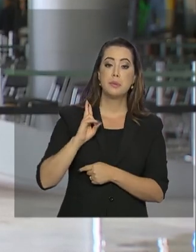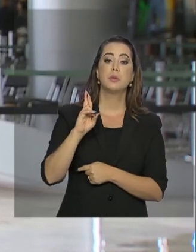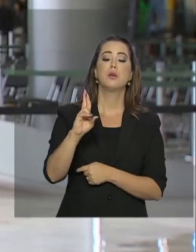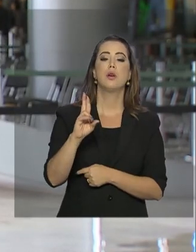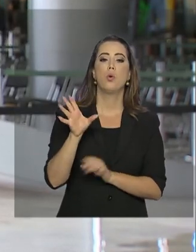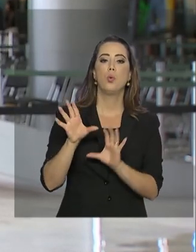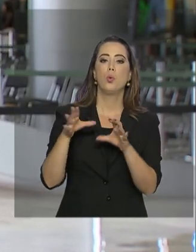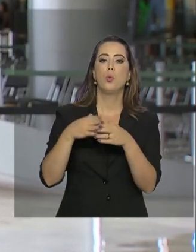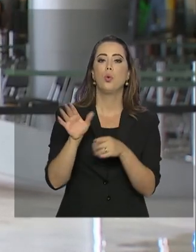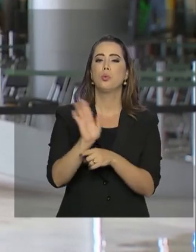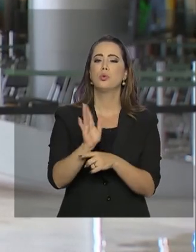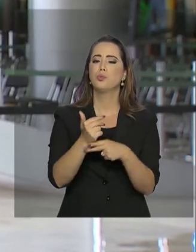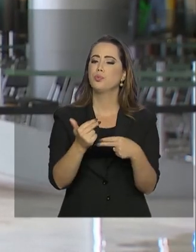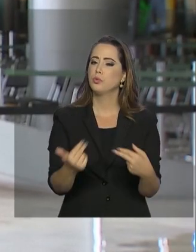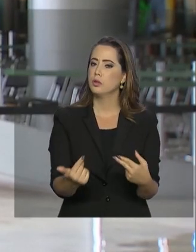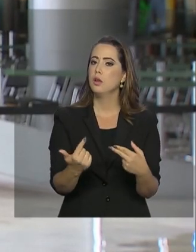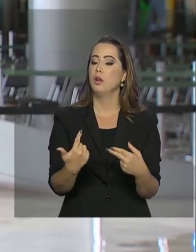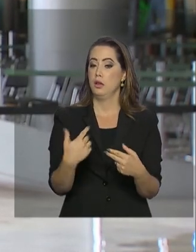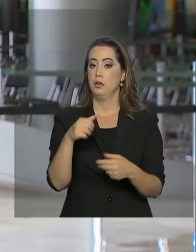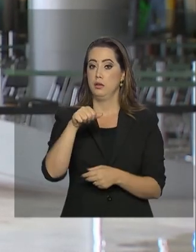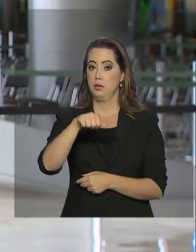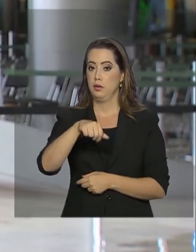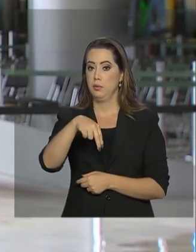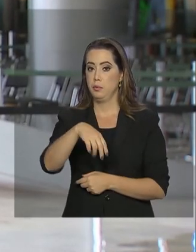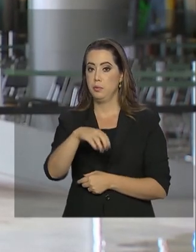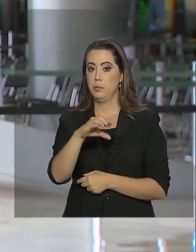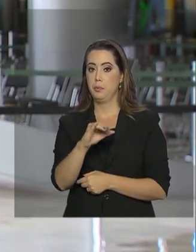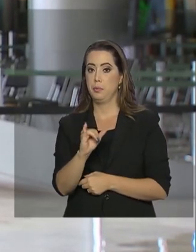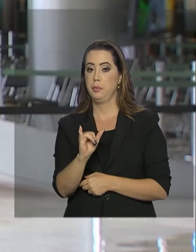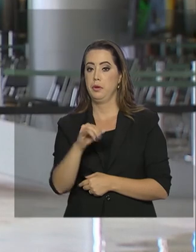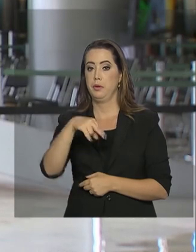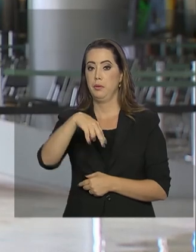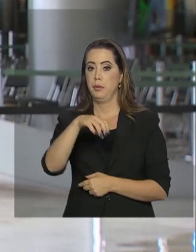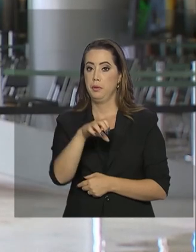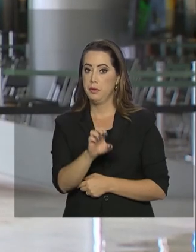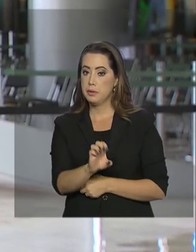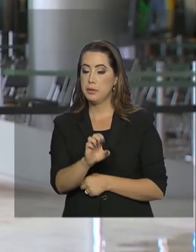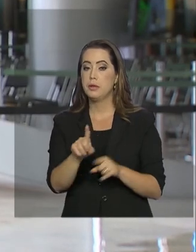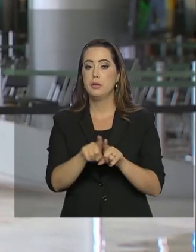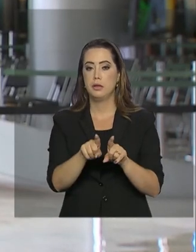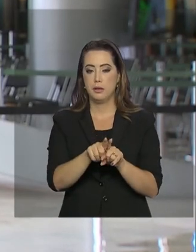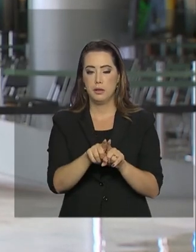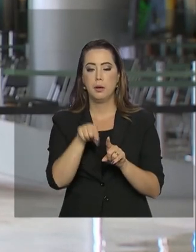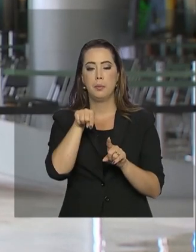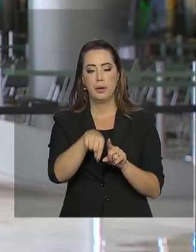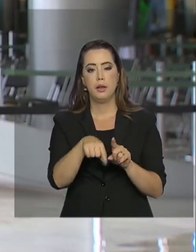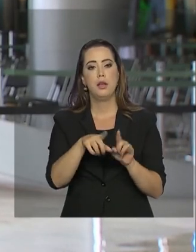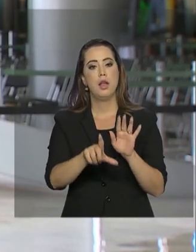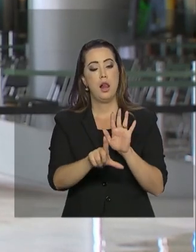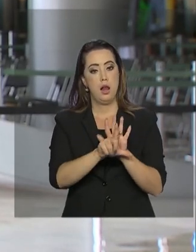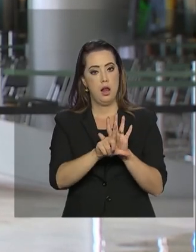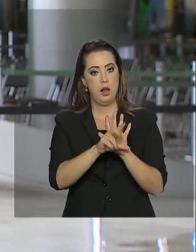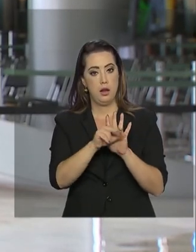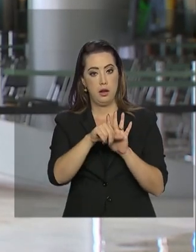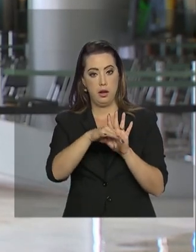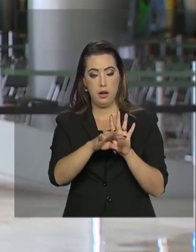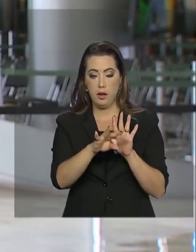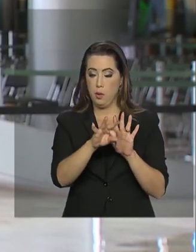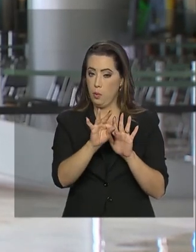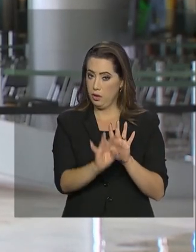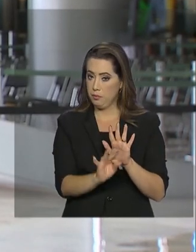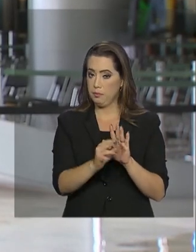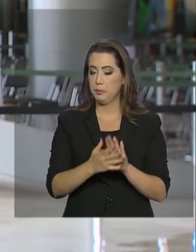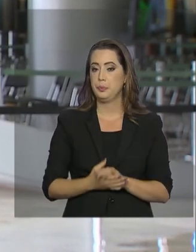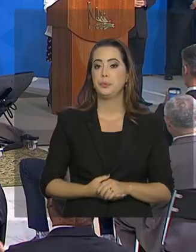o setor audiovisual, a Agência Nacional do Cinema, Ancine, e o Programa Nacional de Cultura, instituído